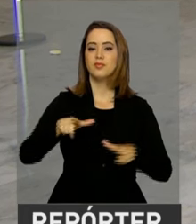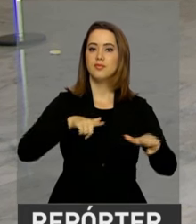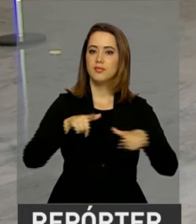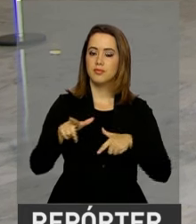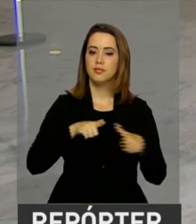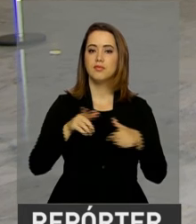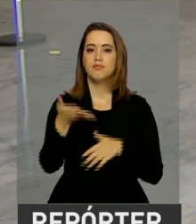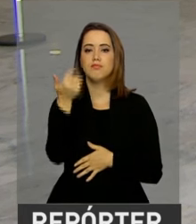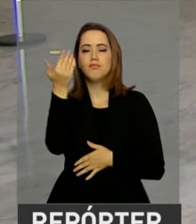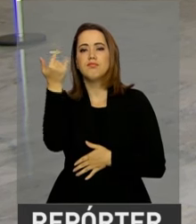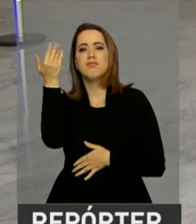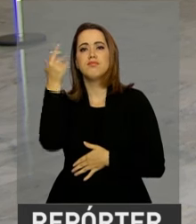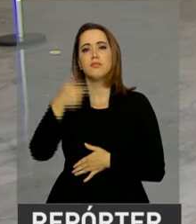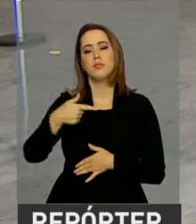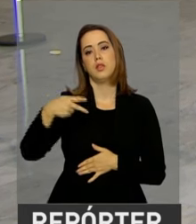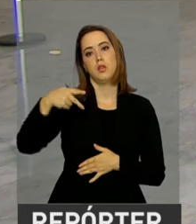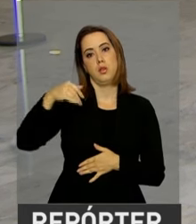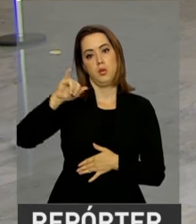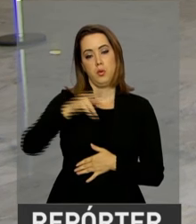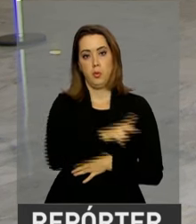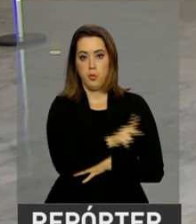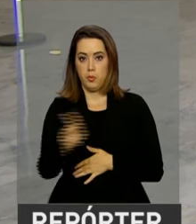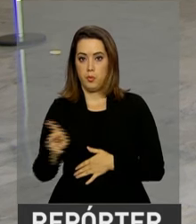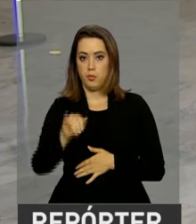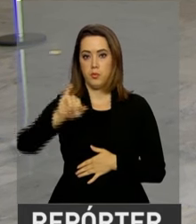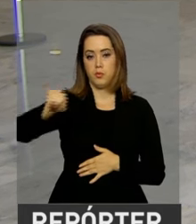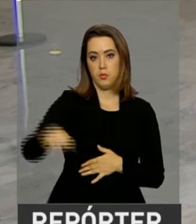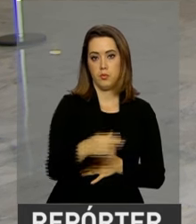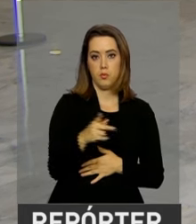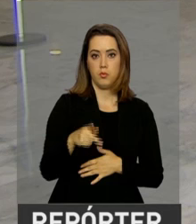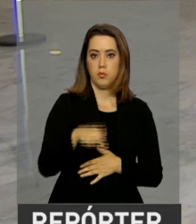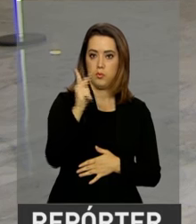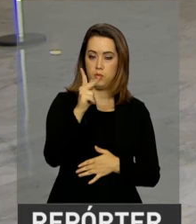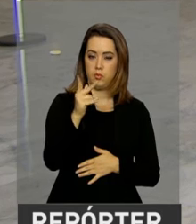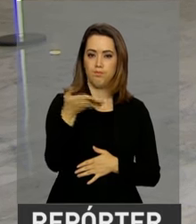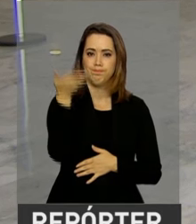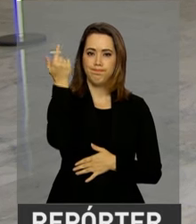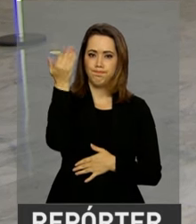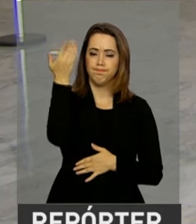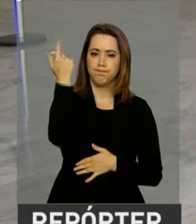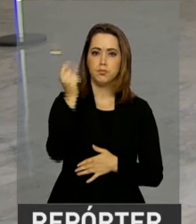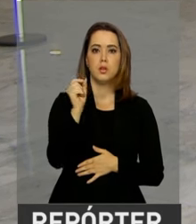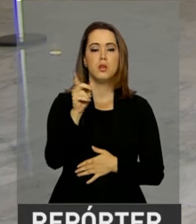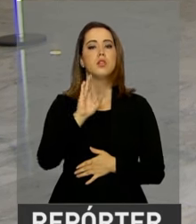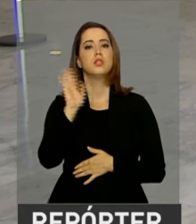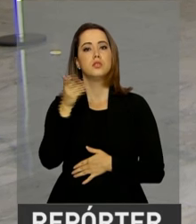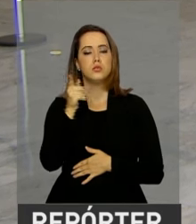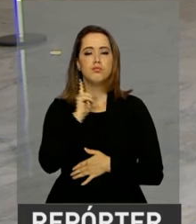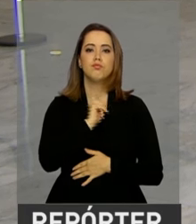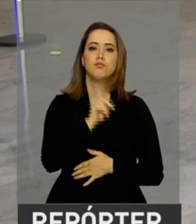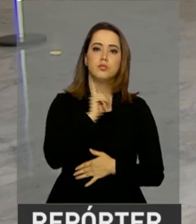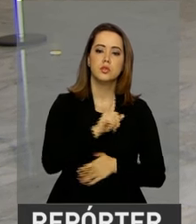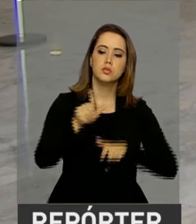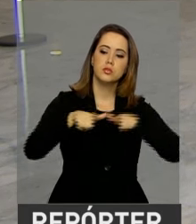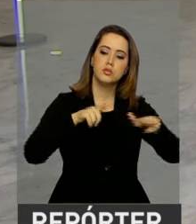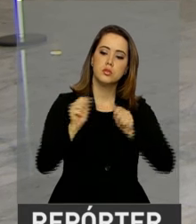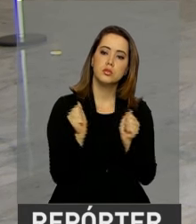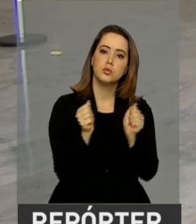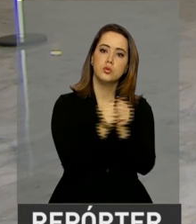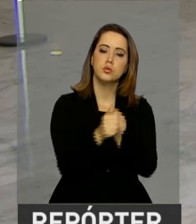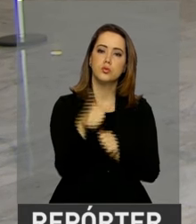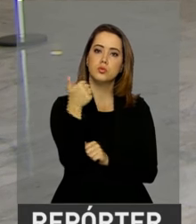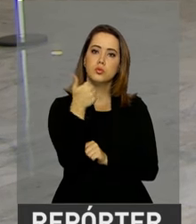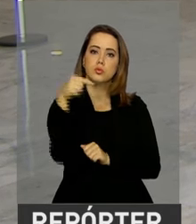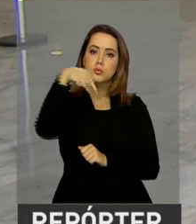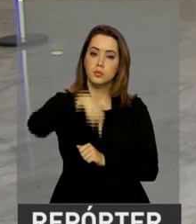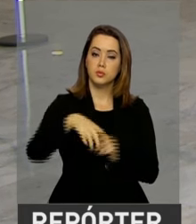do ex-presidente Juscelino Kubitschek. Ele também trabalhou com o presidente Juscelino no governo de Minas Gerais e é considerado um dos pioneiros aqui de